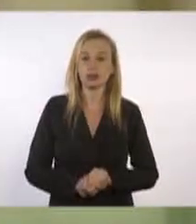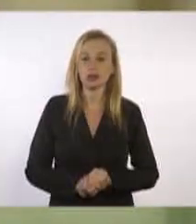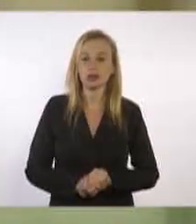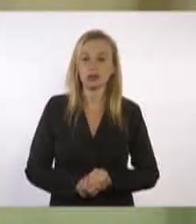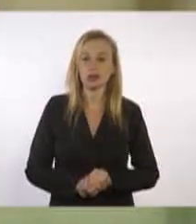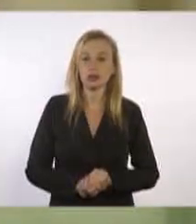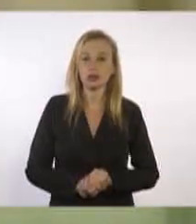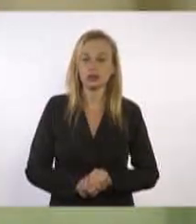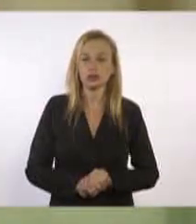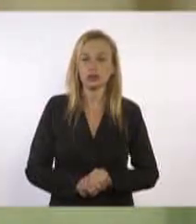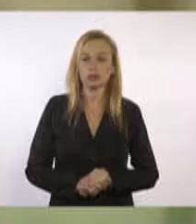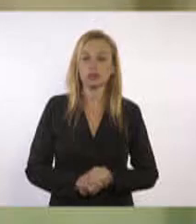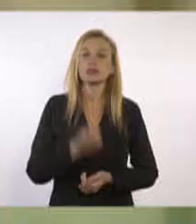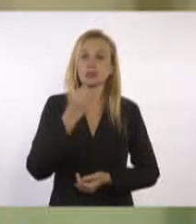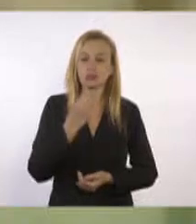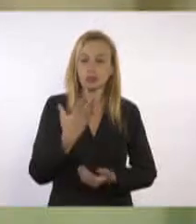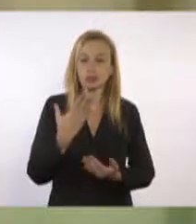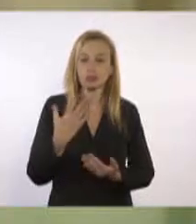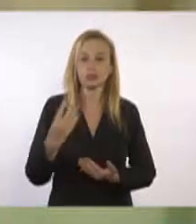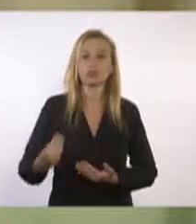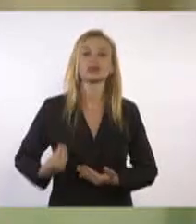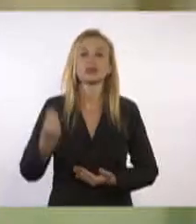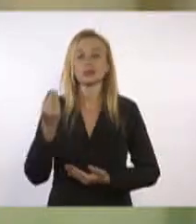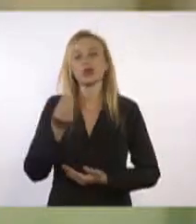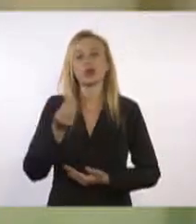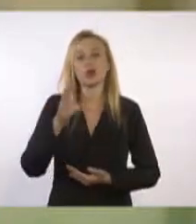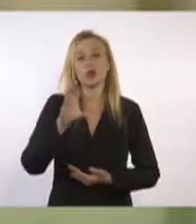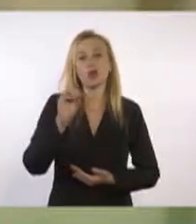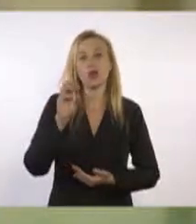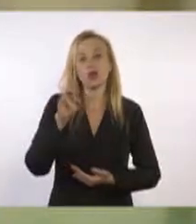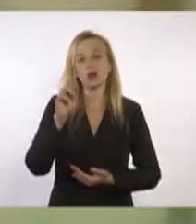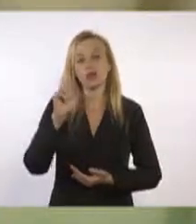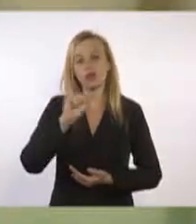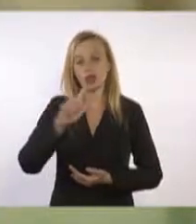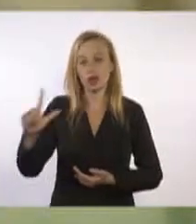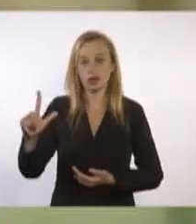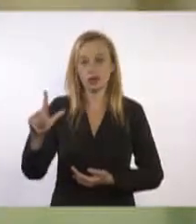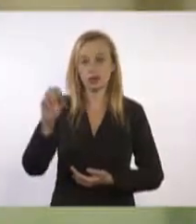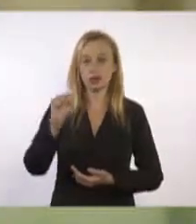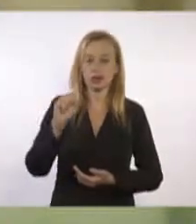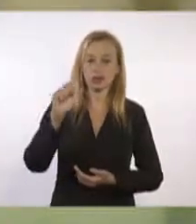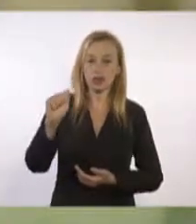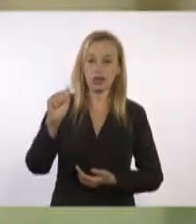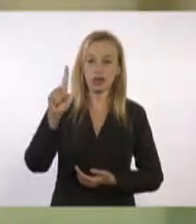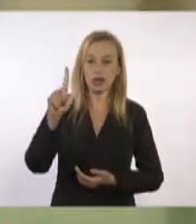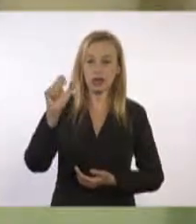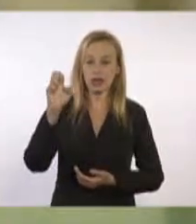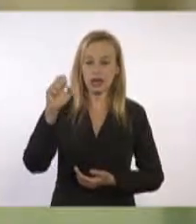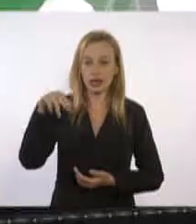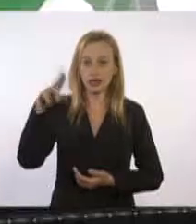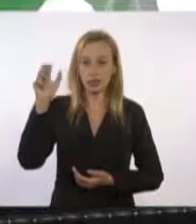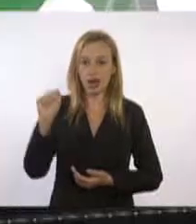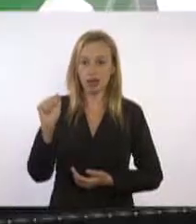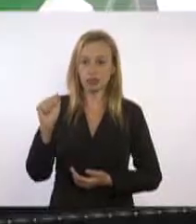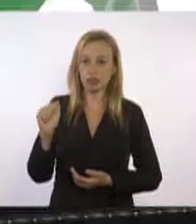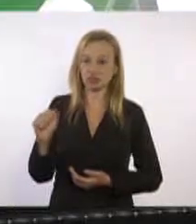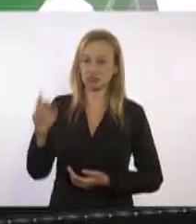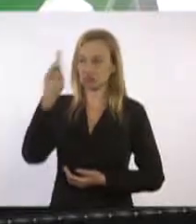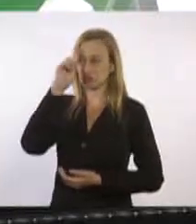e é bom aqui a presença do coronel Salema, né, porque o coronel sempre, né, dá